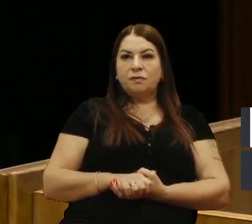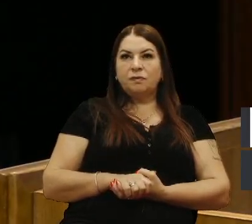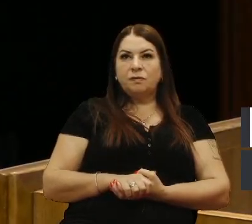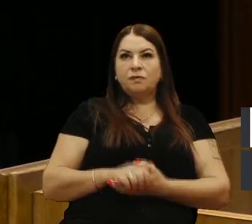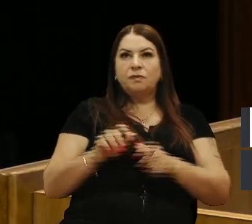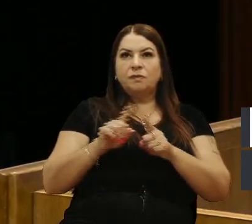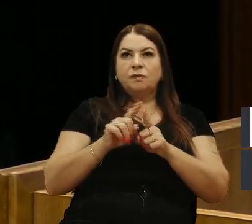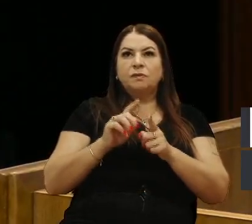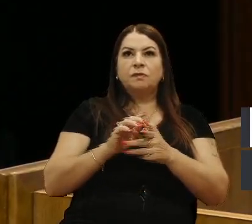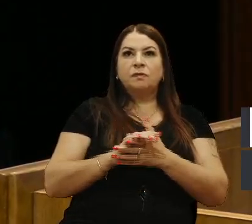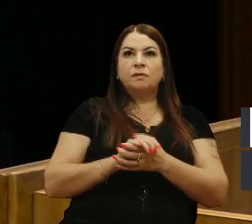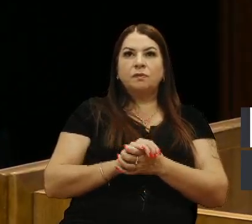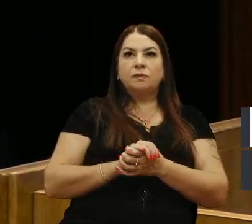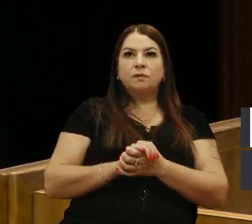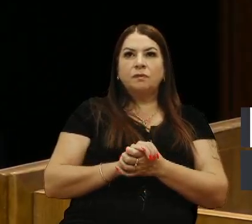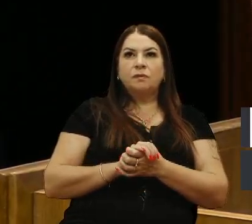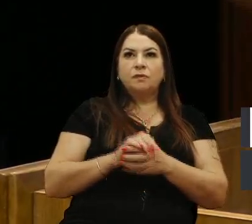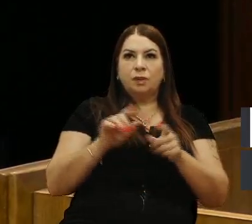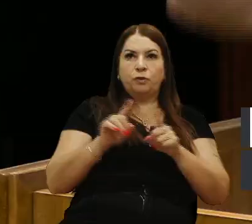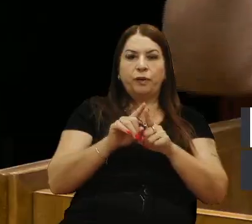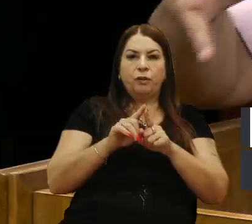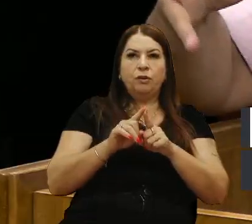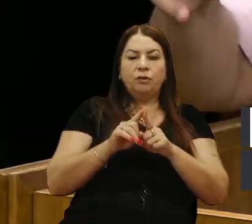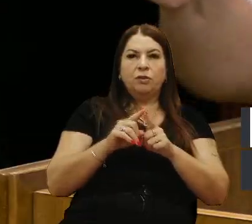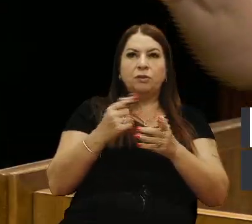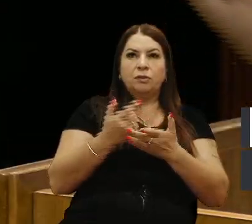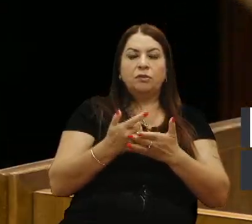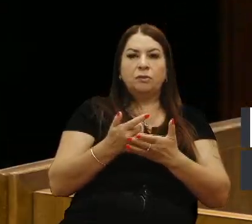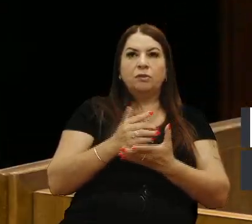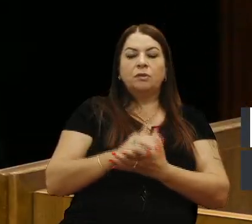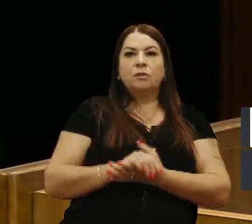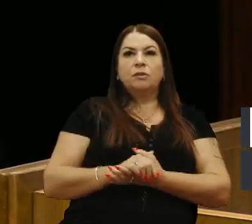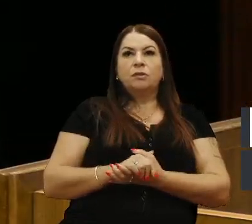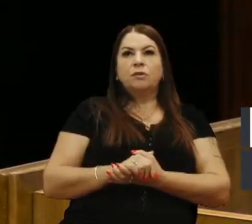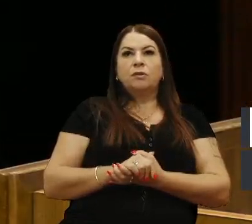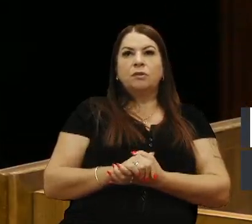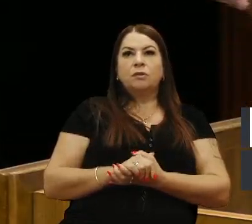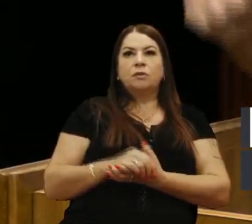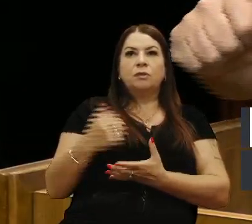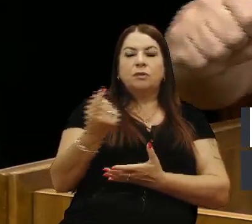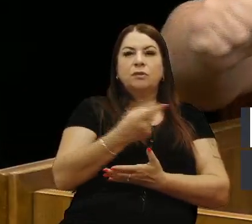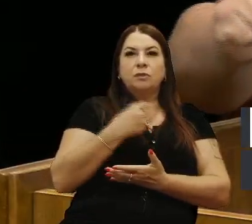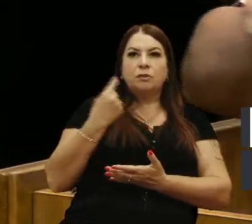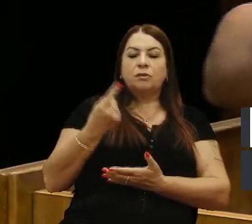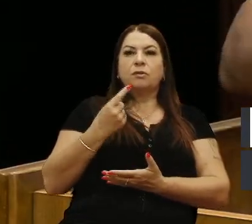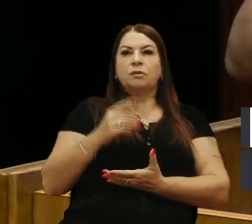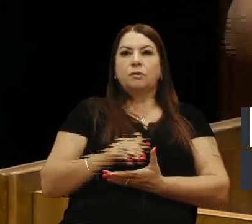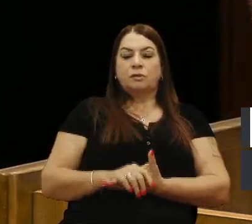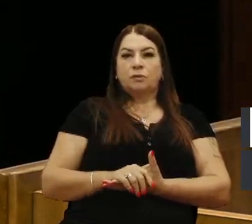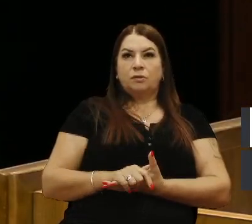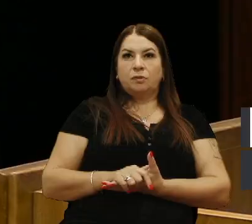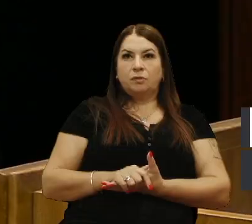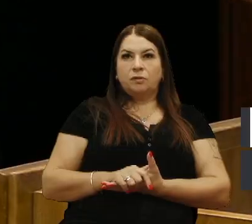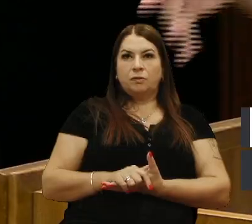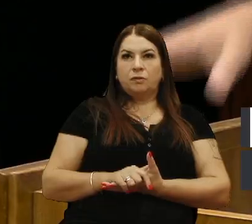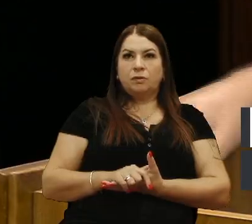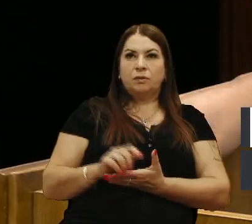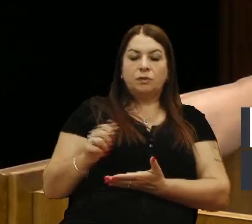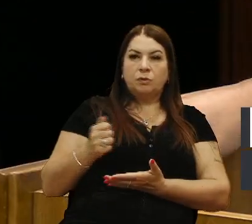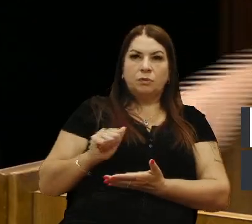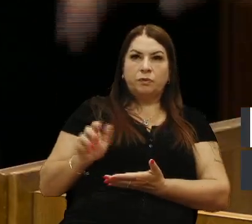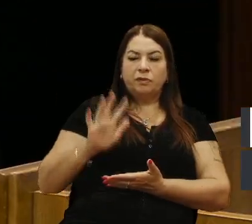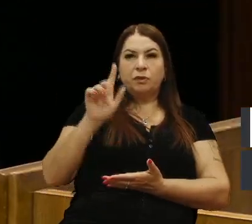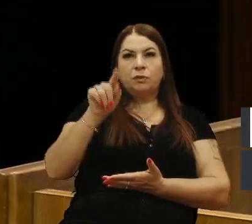vamos ser processados. Os ignóbeis, os torpes, os sem